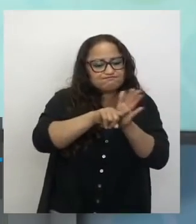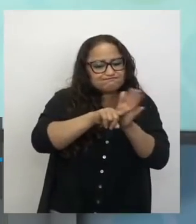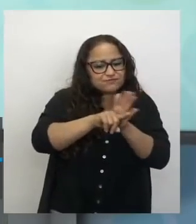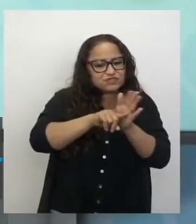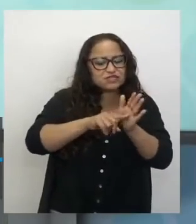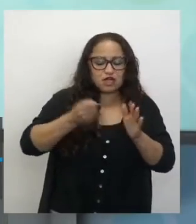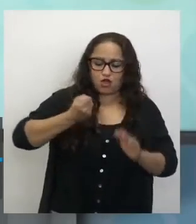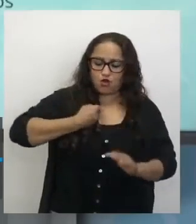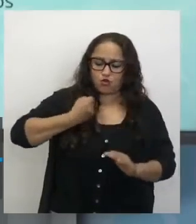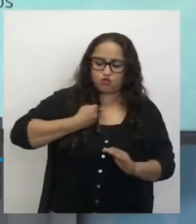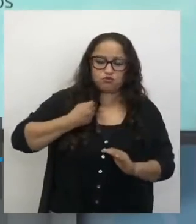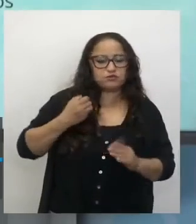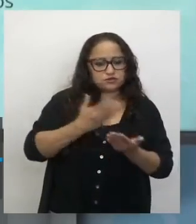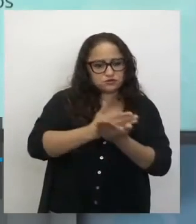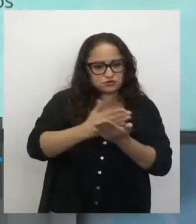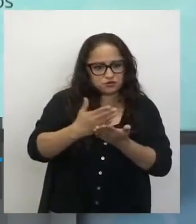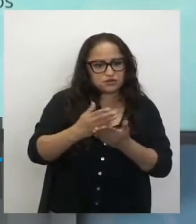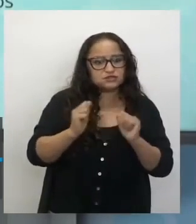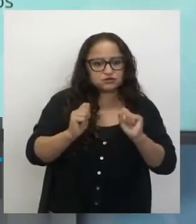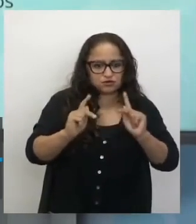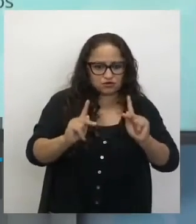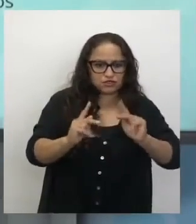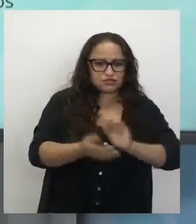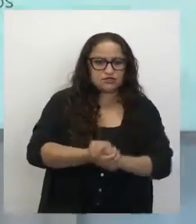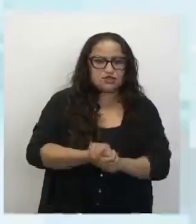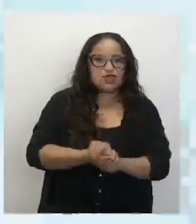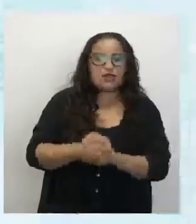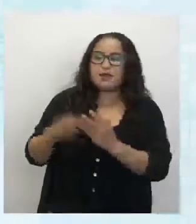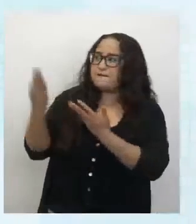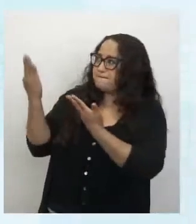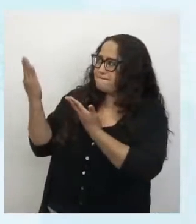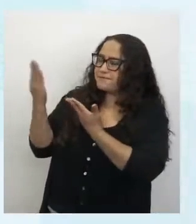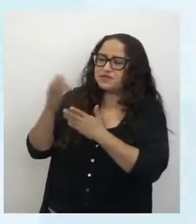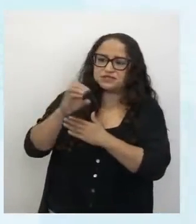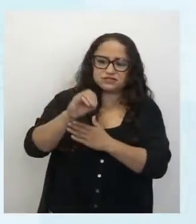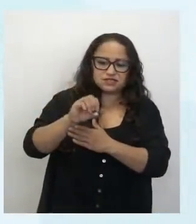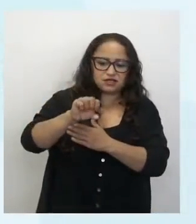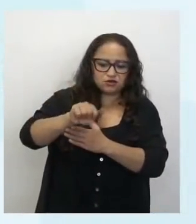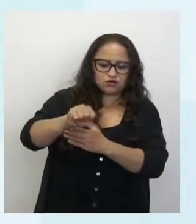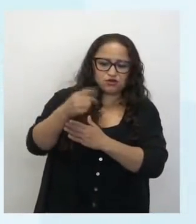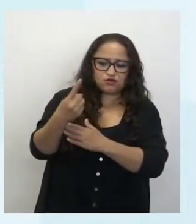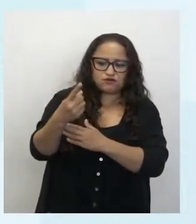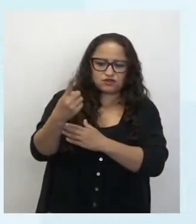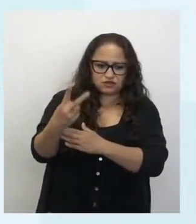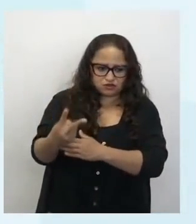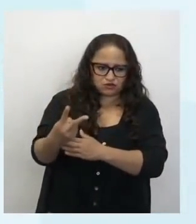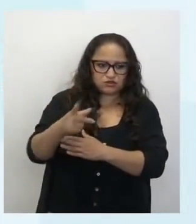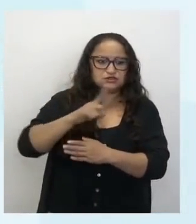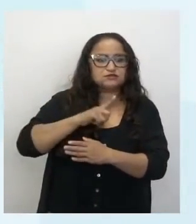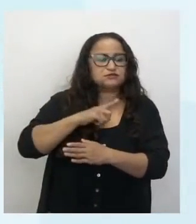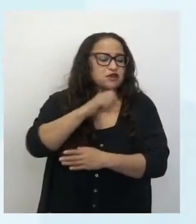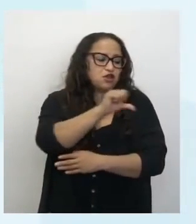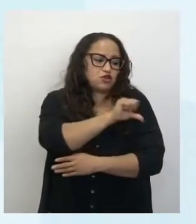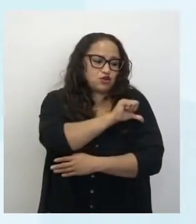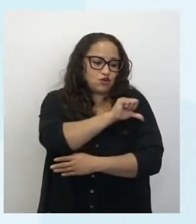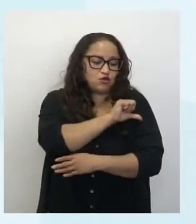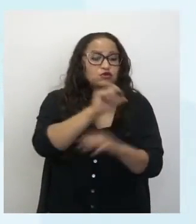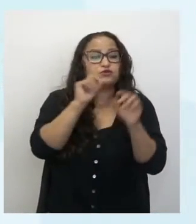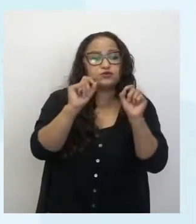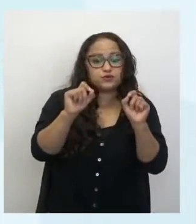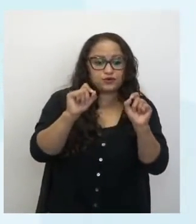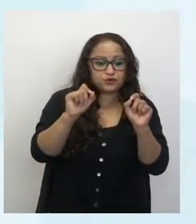nós começamos aí, tá certo? A habilidade 0912 é uma habilidade adequada à série de vocês no ano, quer dizer